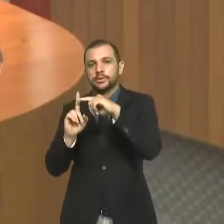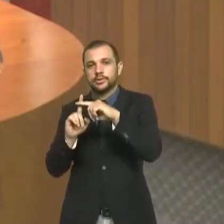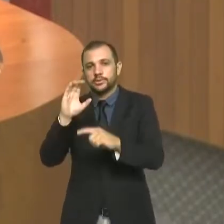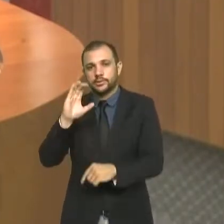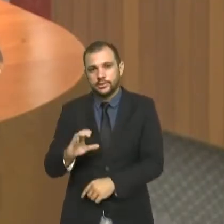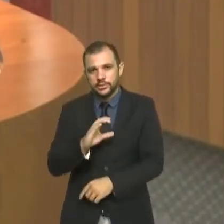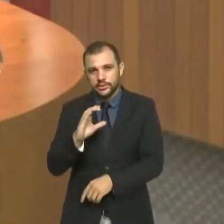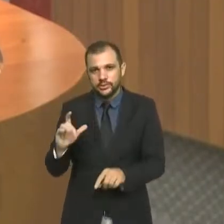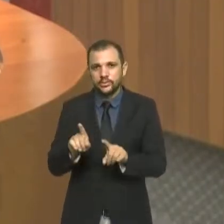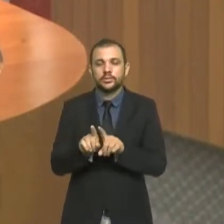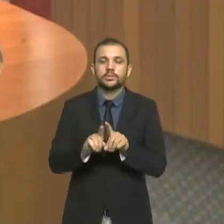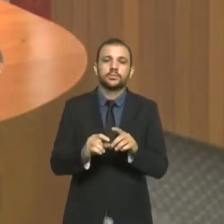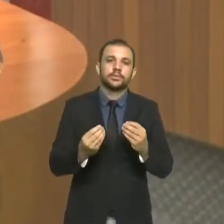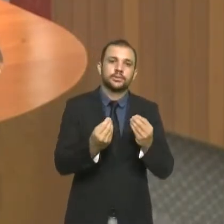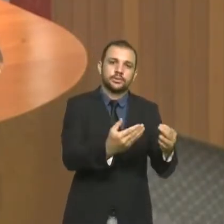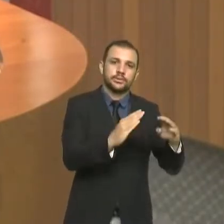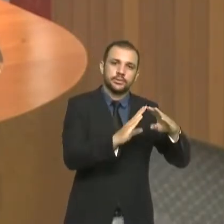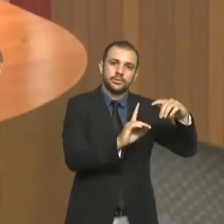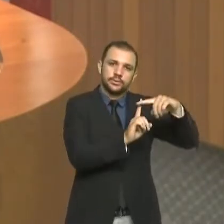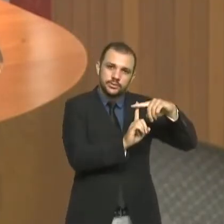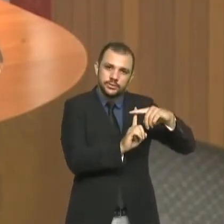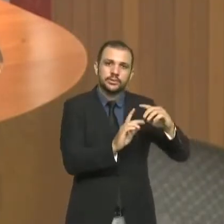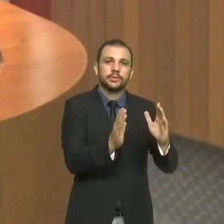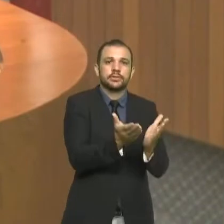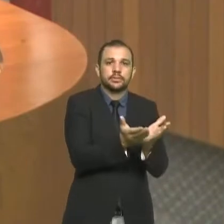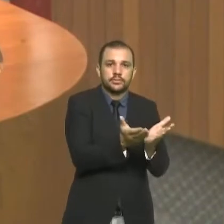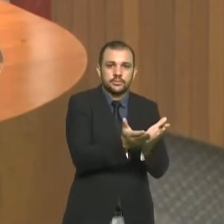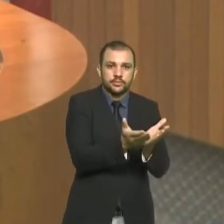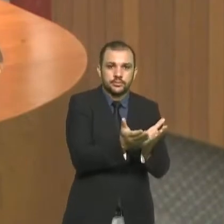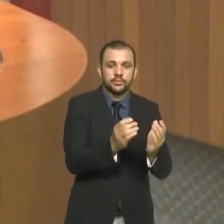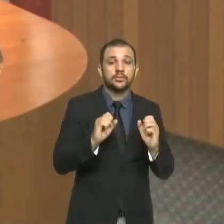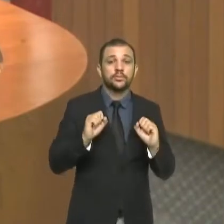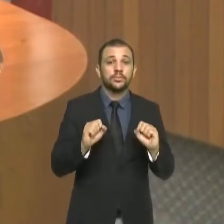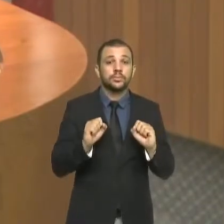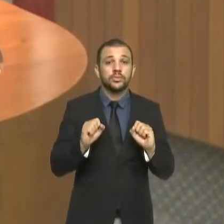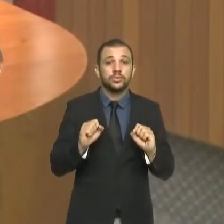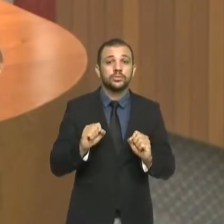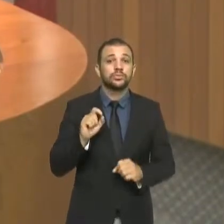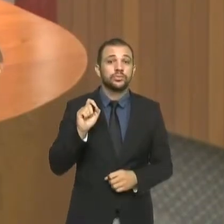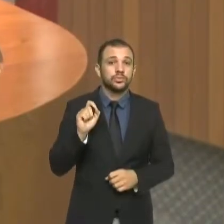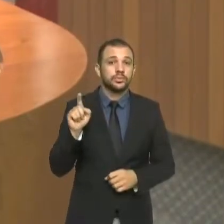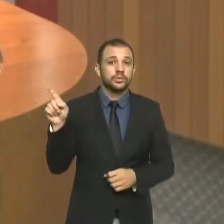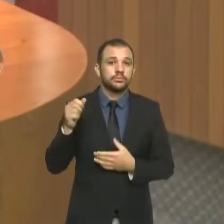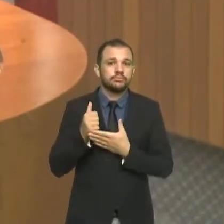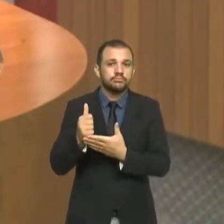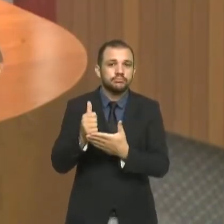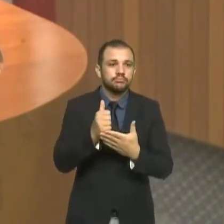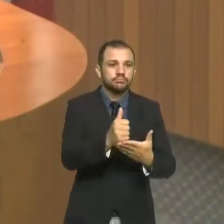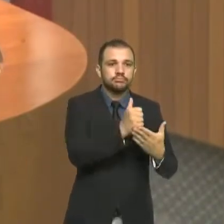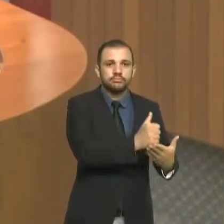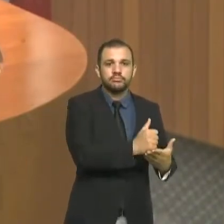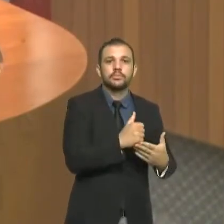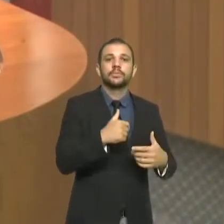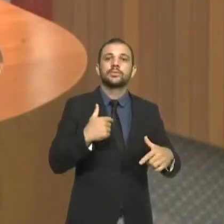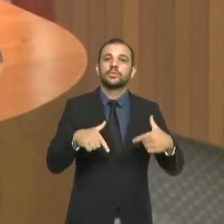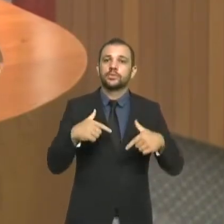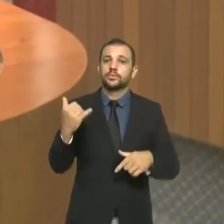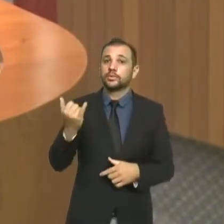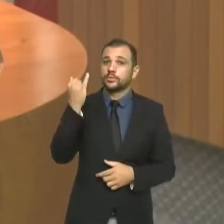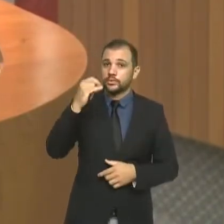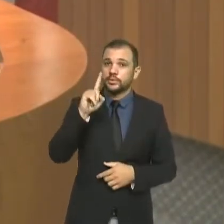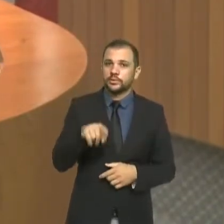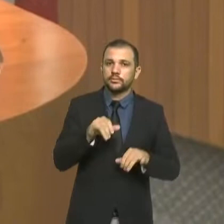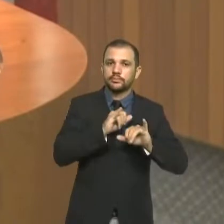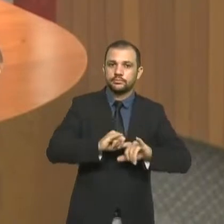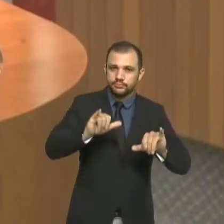igreja evangélica, de modo que favorece, assim, a um instrumento importante que é a